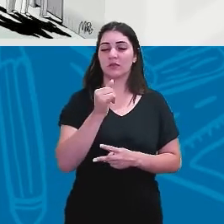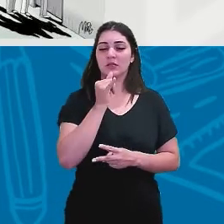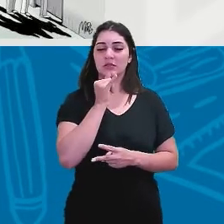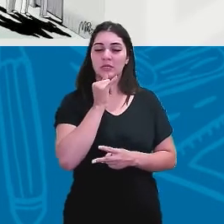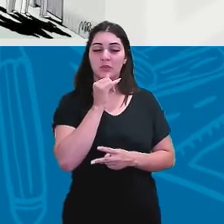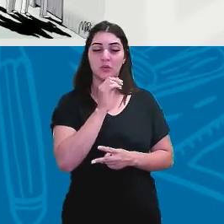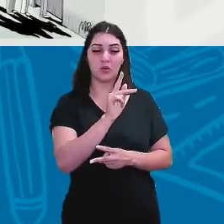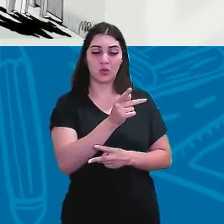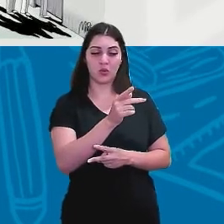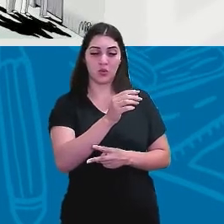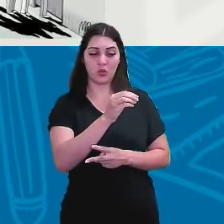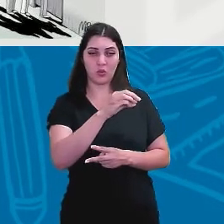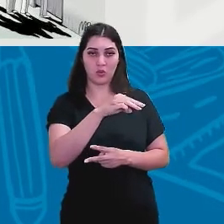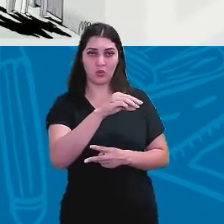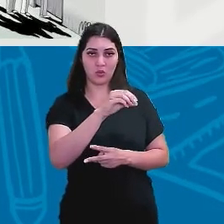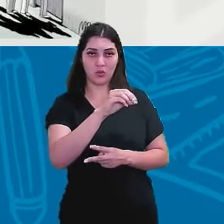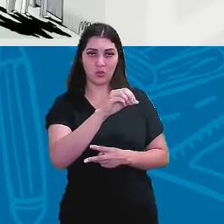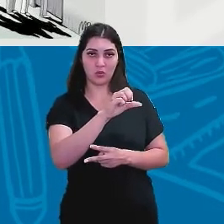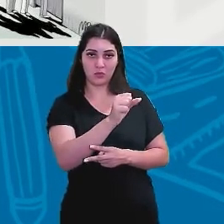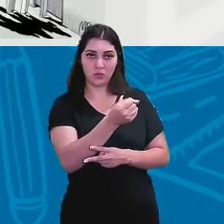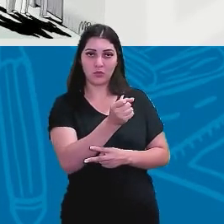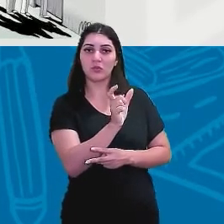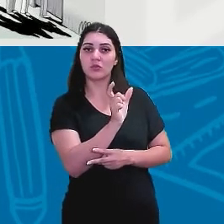significa igual, por isso que é